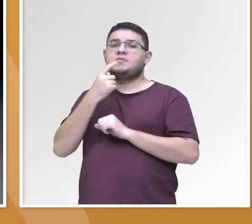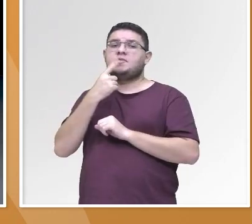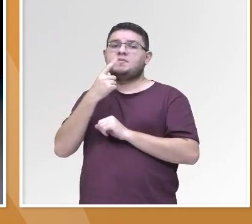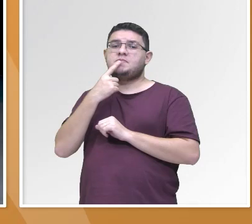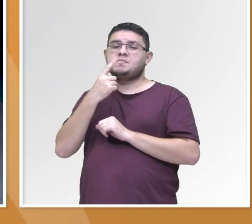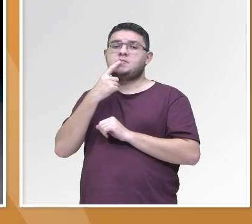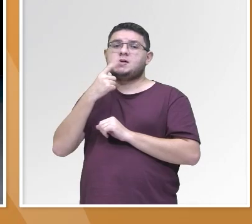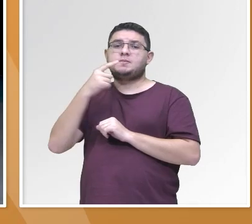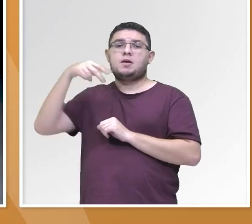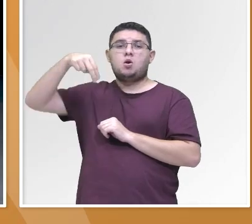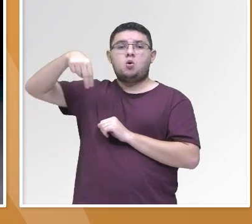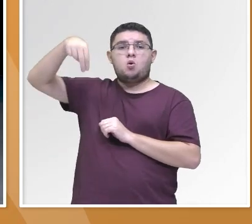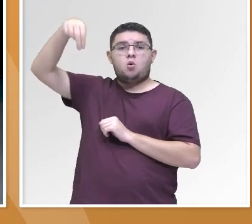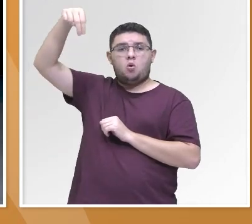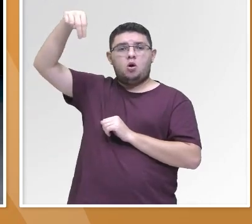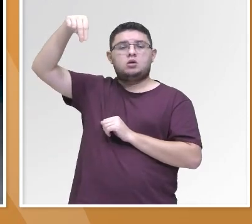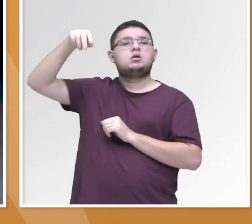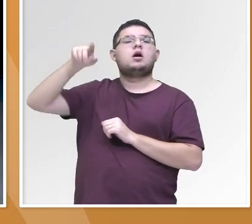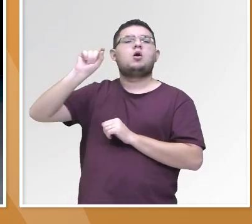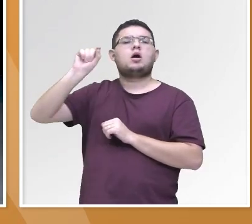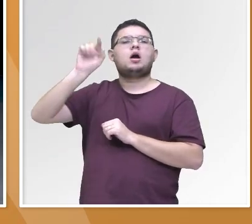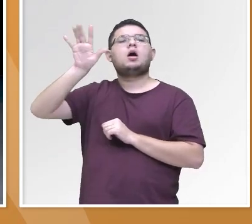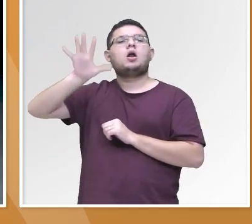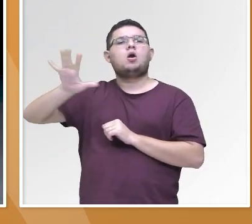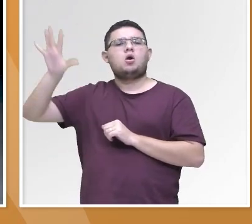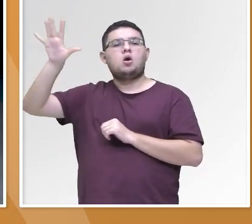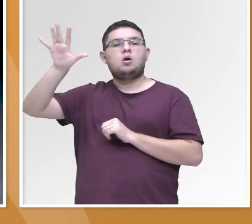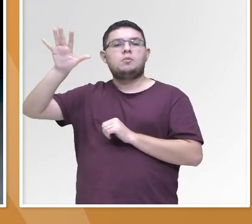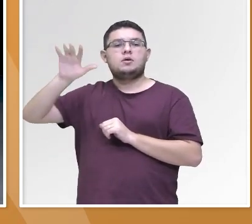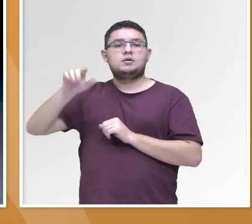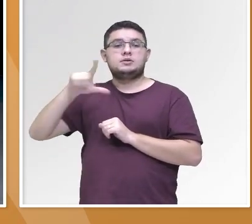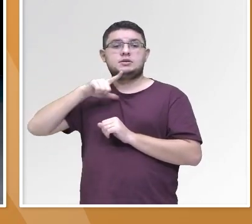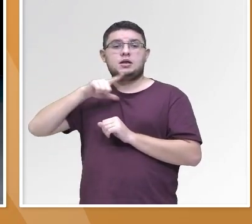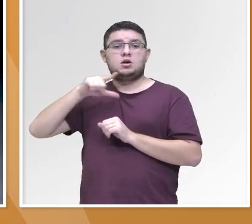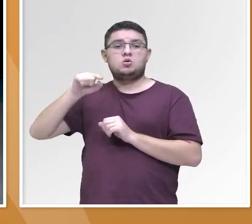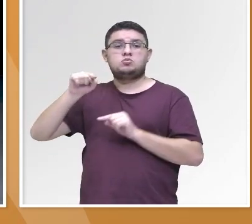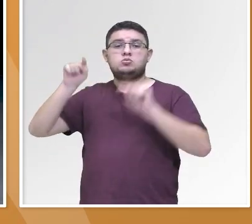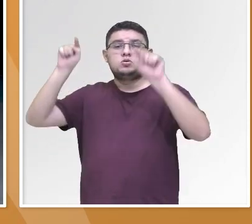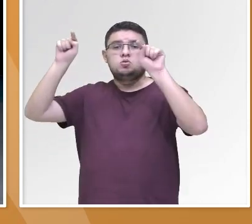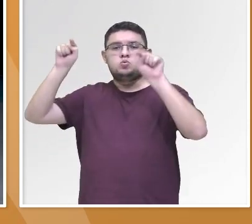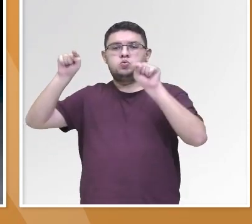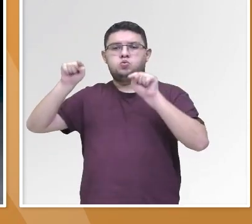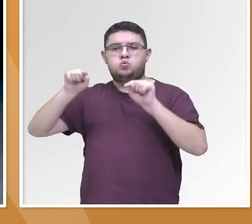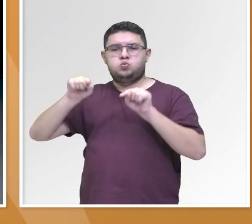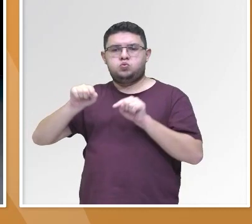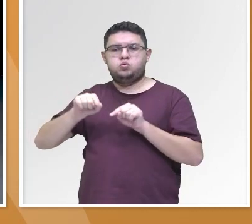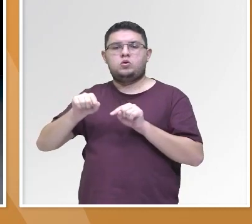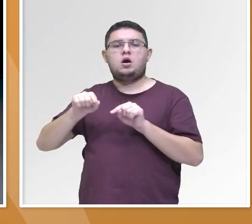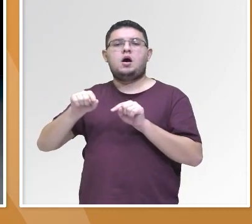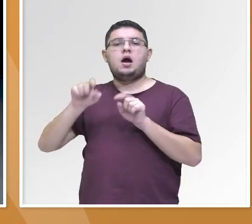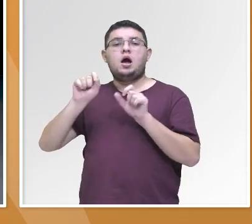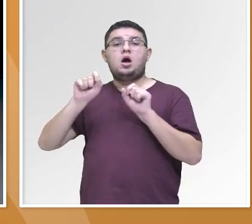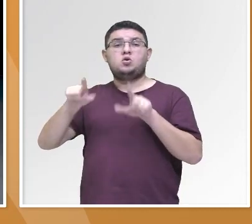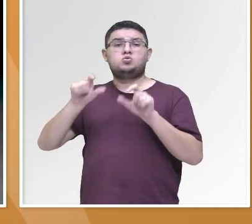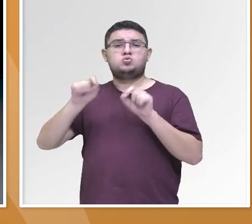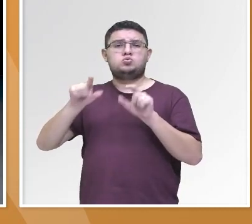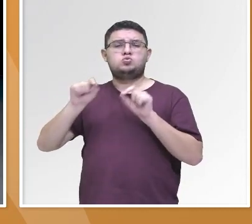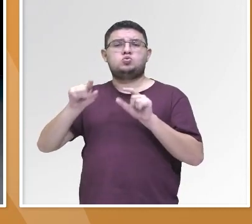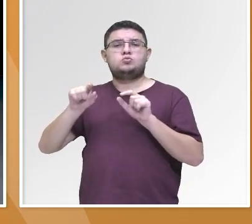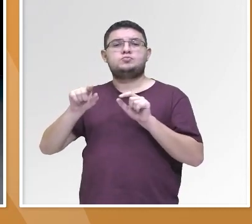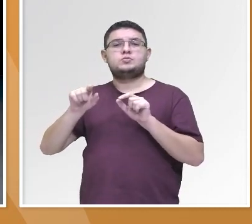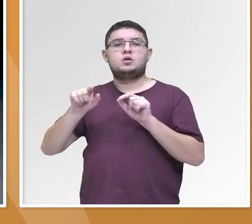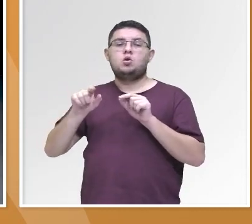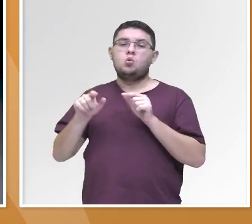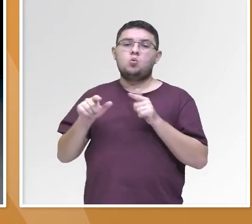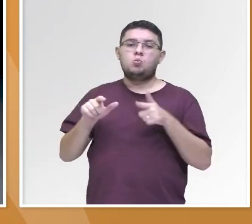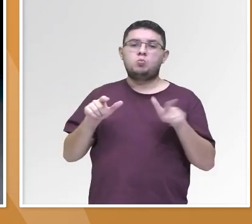e o Mediterrâneo. Então, os africanos que eram capturados eram espalhados em diversos lugares do mundo. Continuando, no nosso passo 2, vamos ver